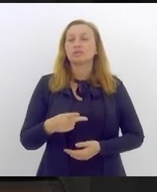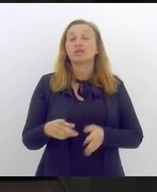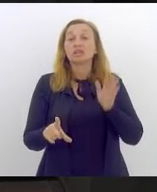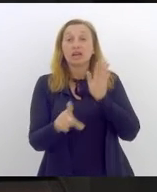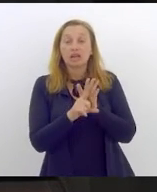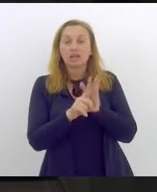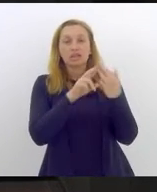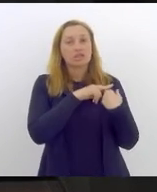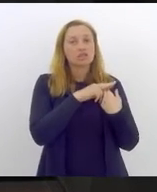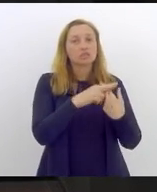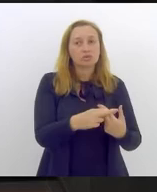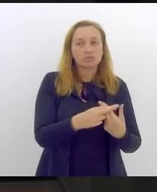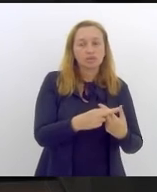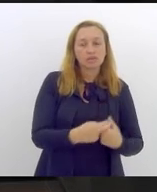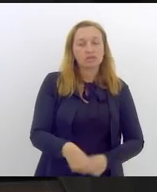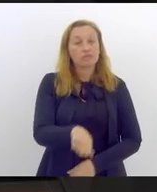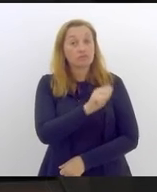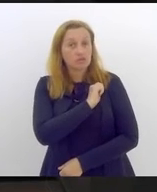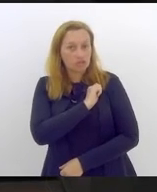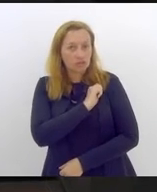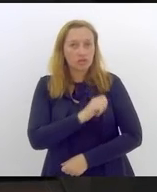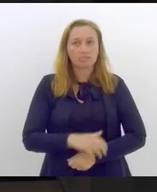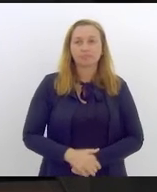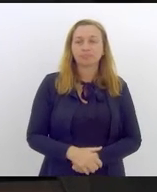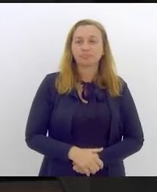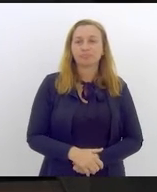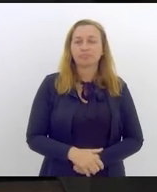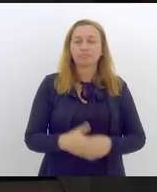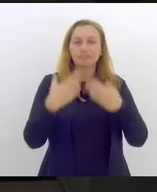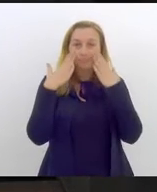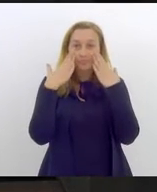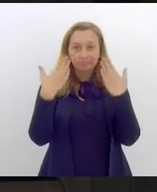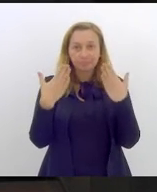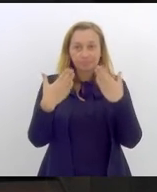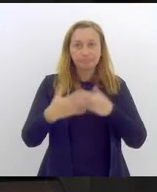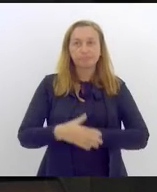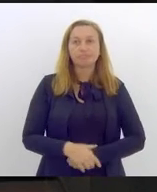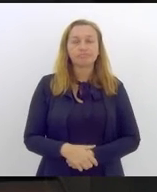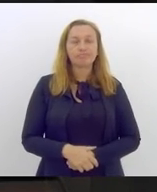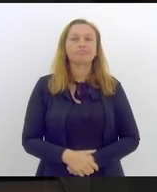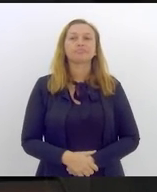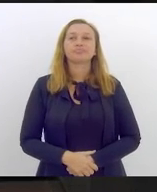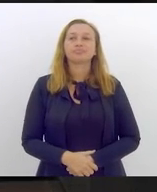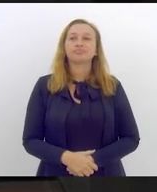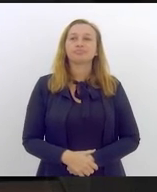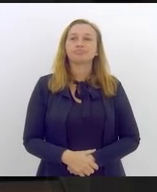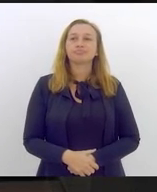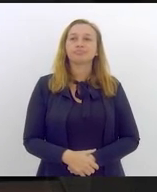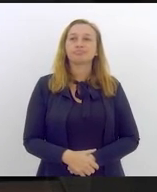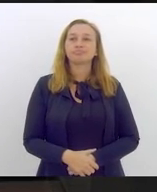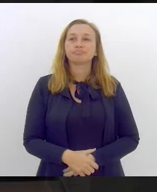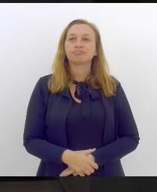lei de responsabilidade fiscal onde foi apresentado foi apresentado